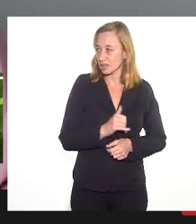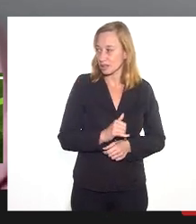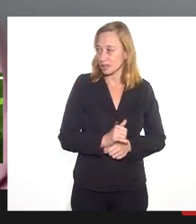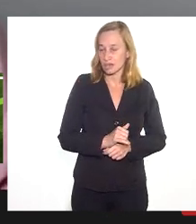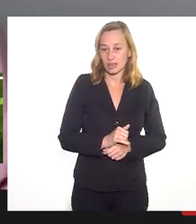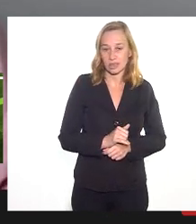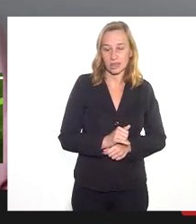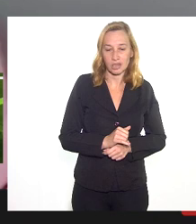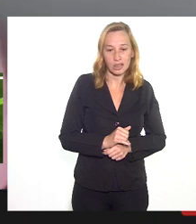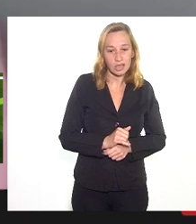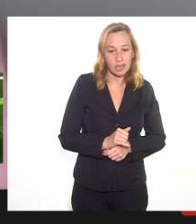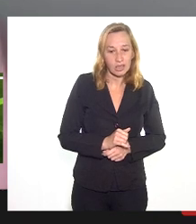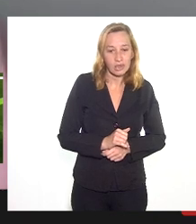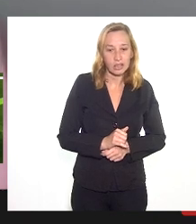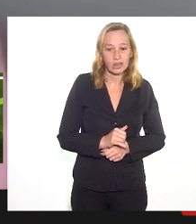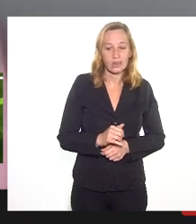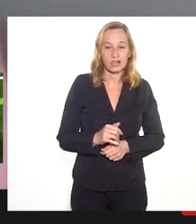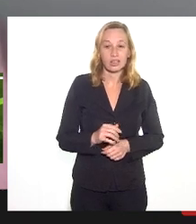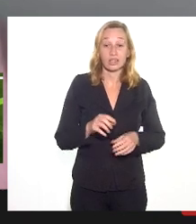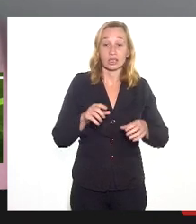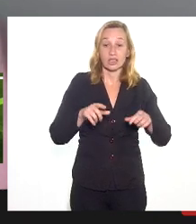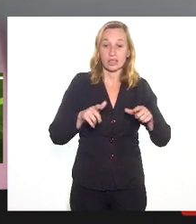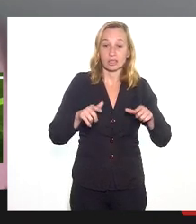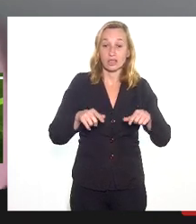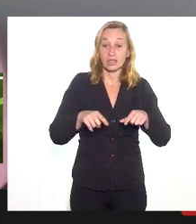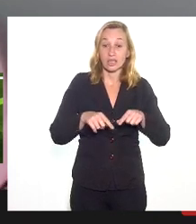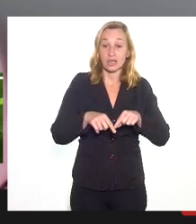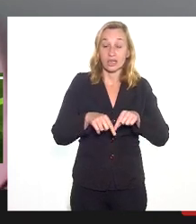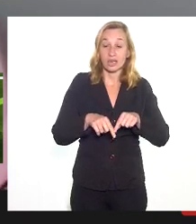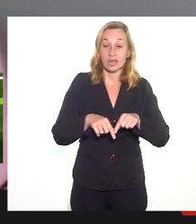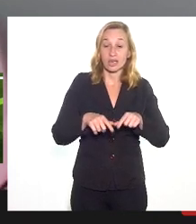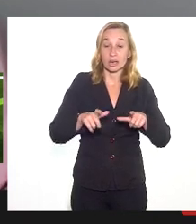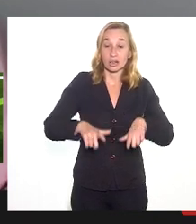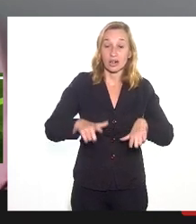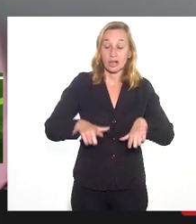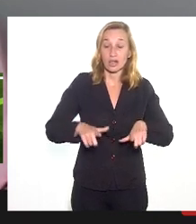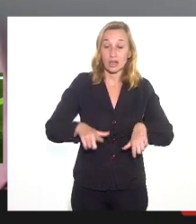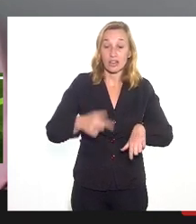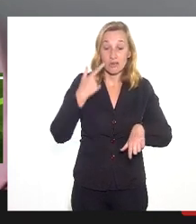tradicionais, quando se trata de demarcar áreas